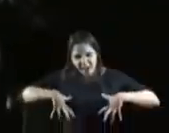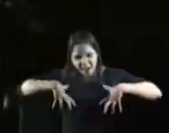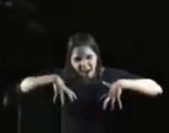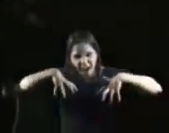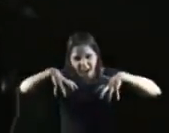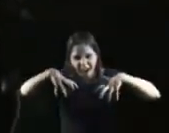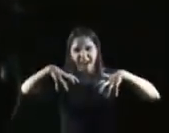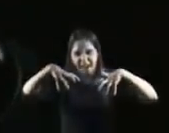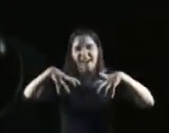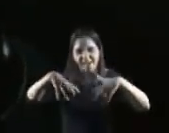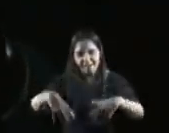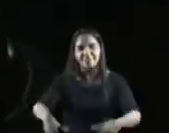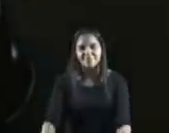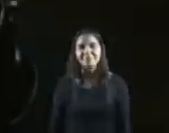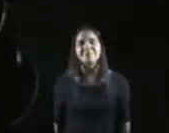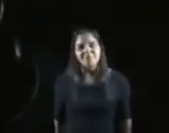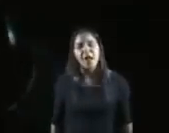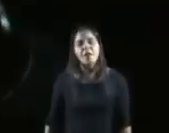selvagem.